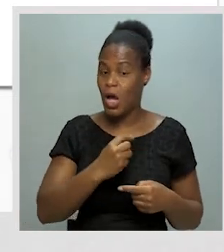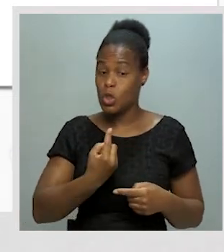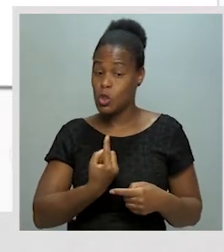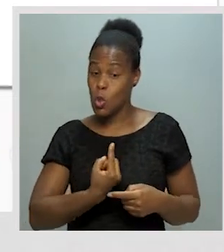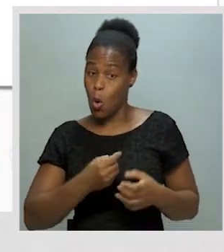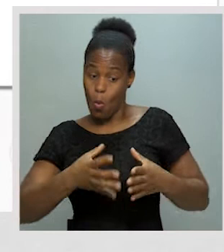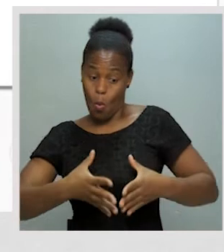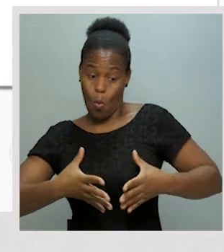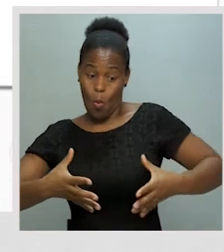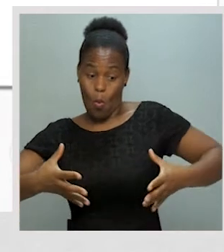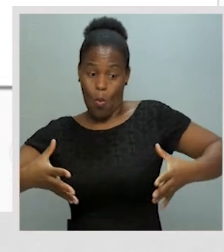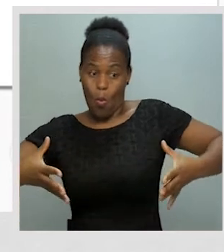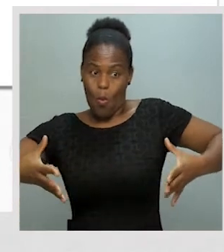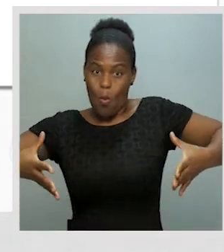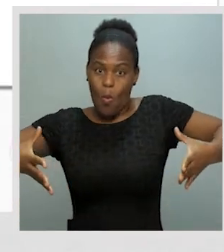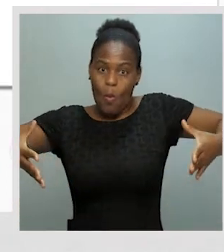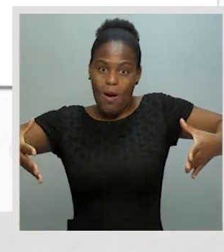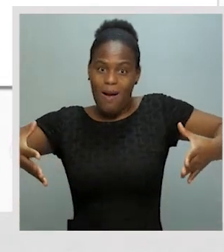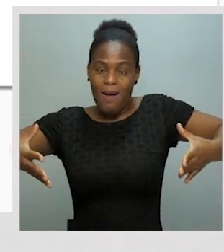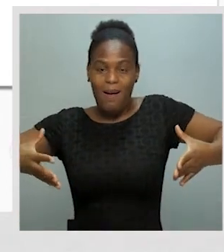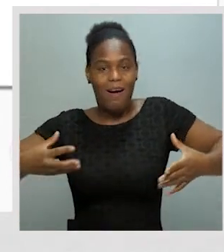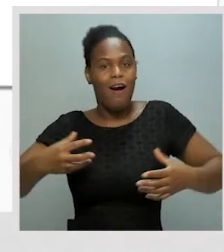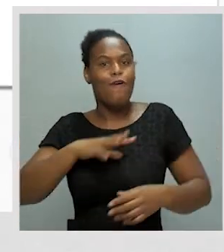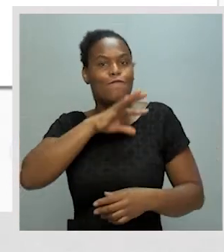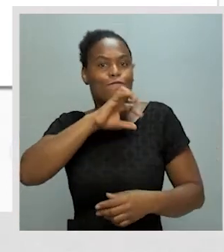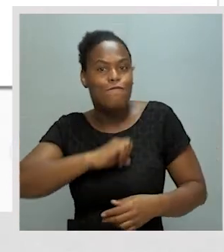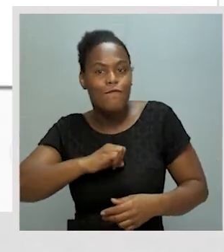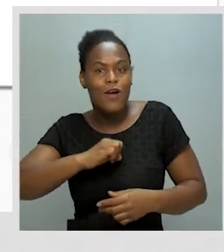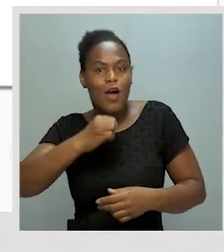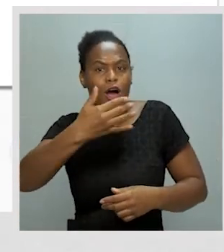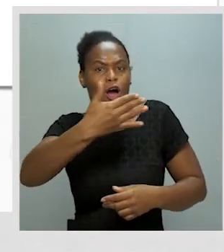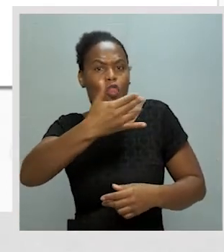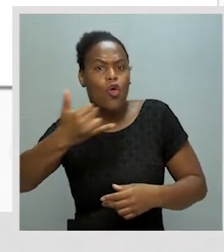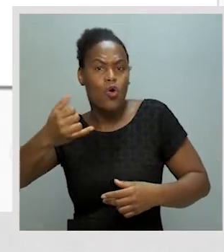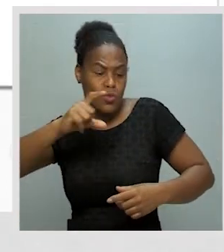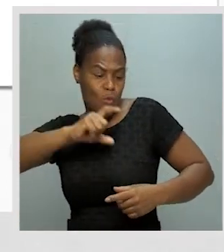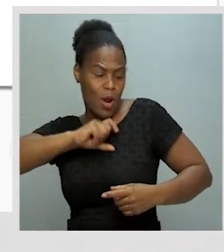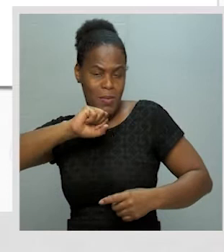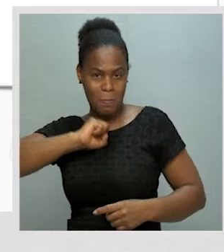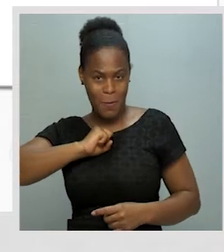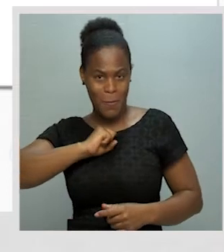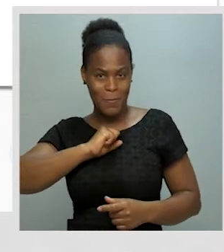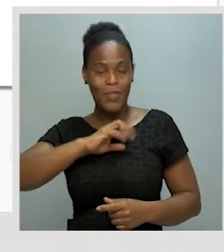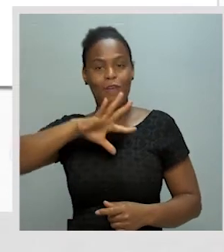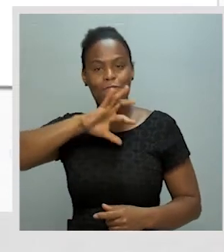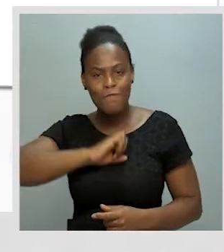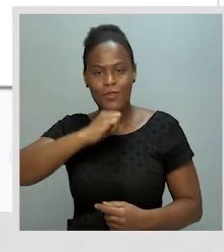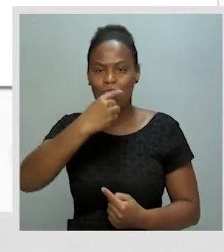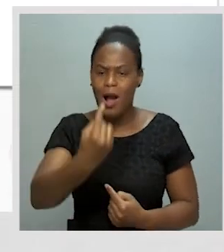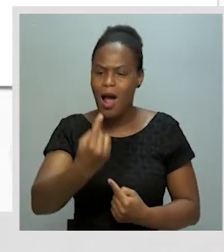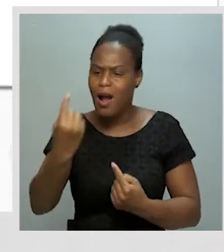Sou gigante e gigantão. Tenho 12 filhos no meu coração. De cada